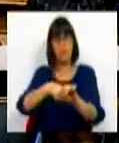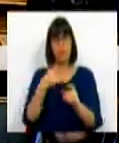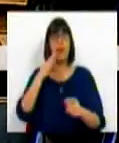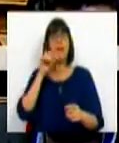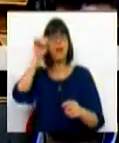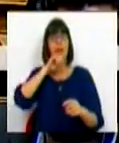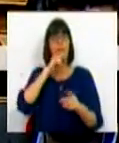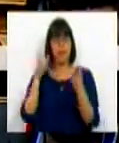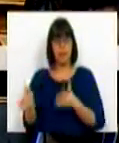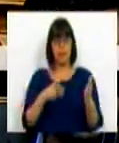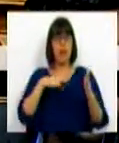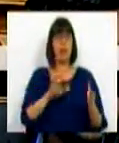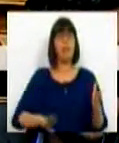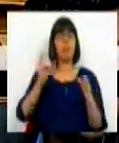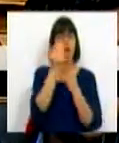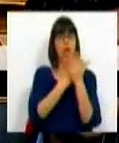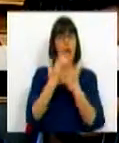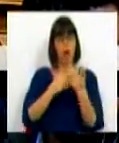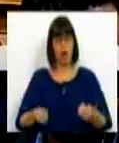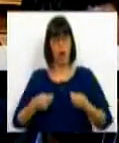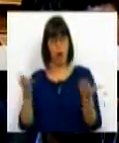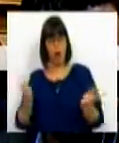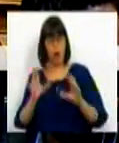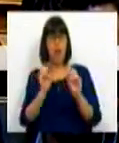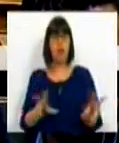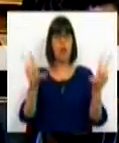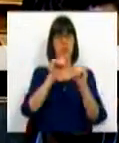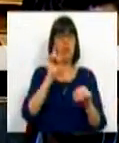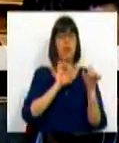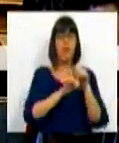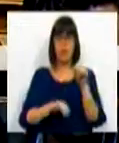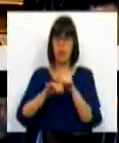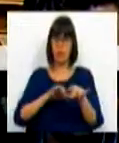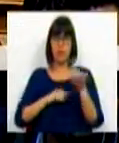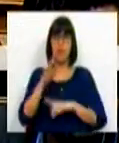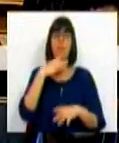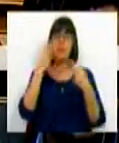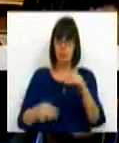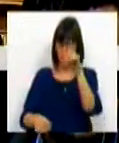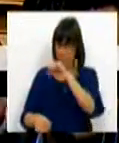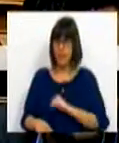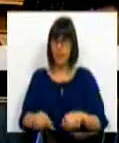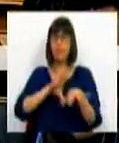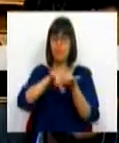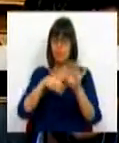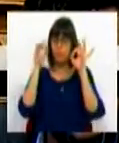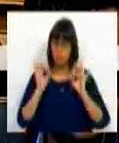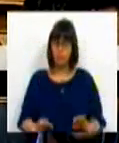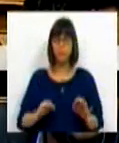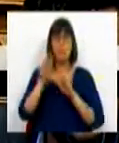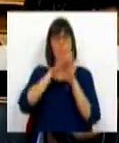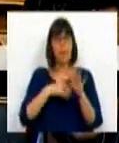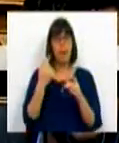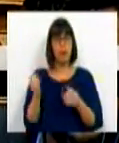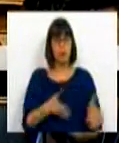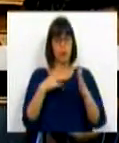a capacidade produtiva da economia portuguesa. E o desinvestimento na inovação e nas qualificações, senhores deputados, podem ter a certeza que degrada seguramente as